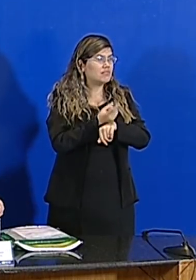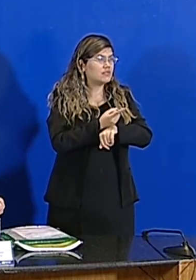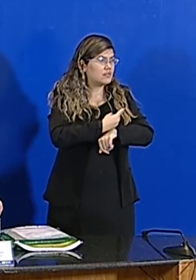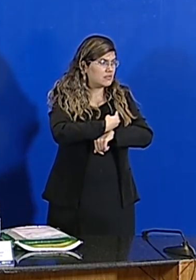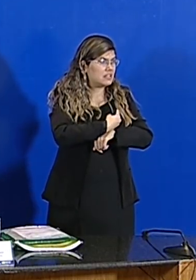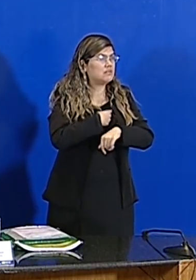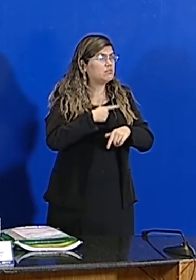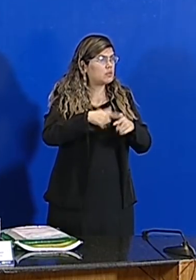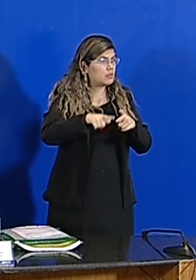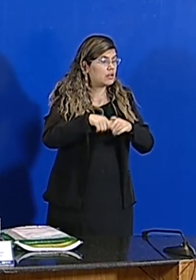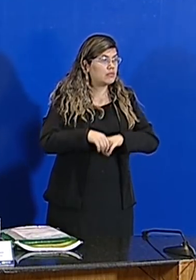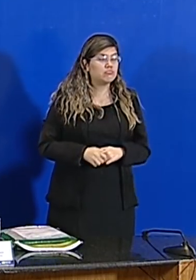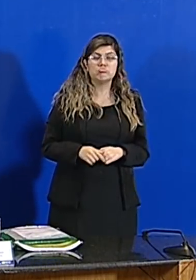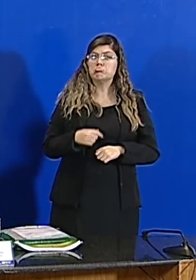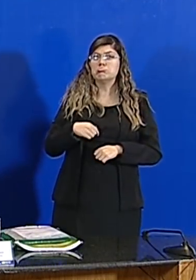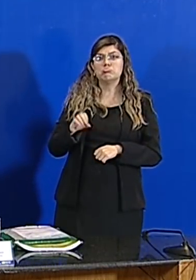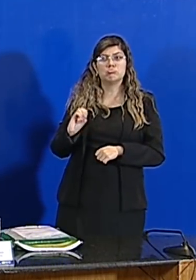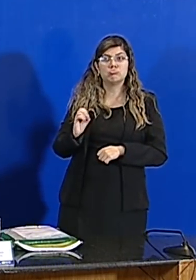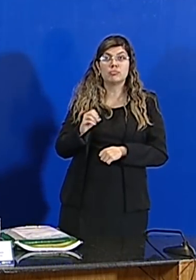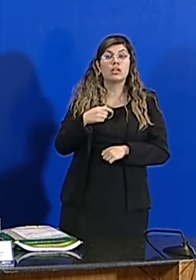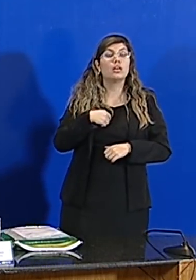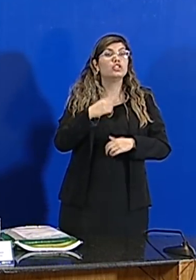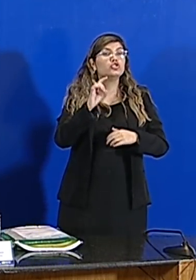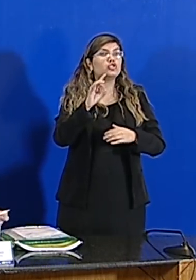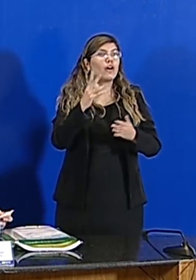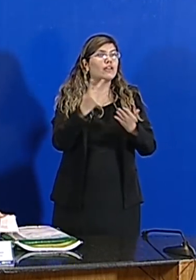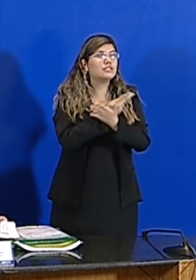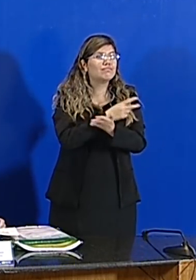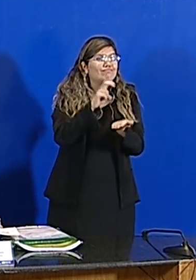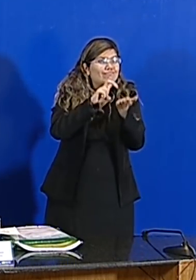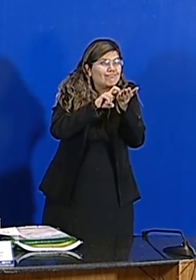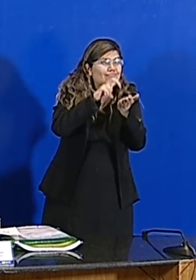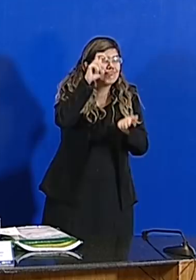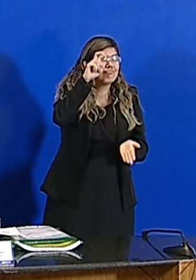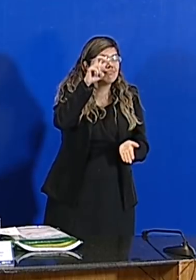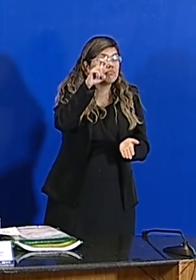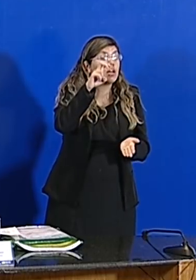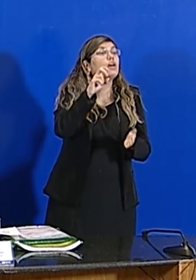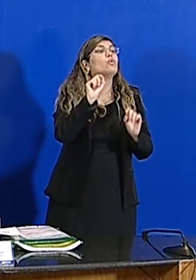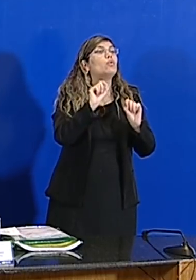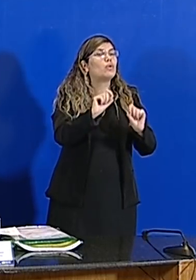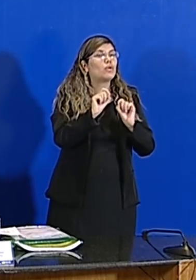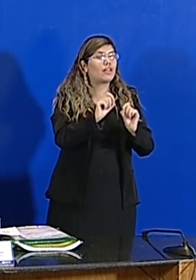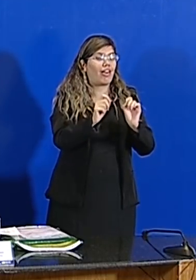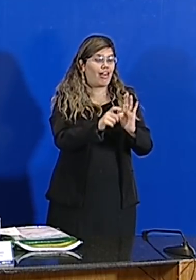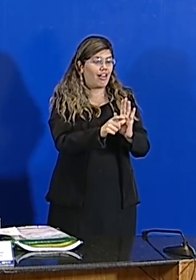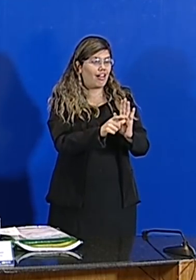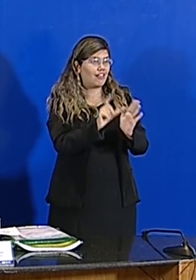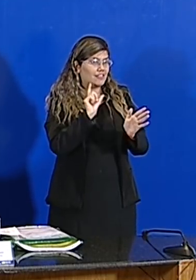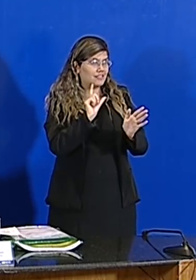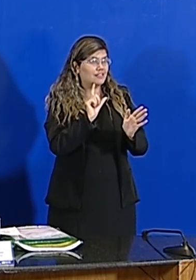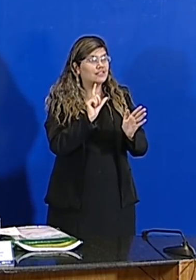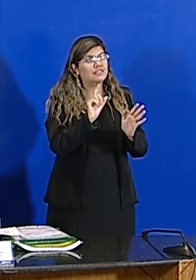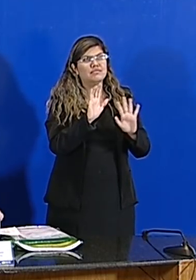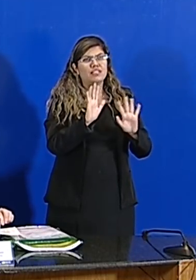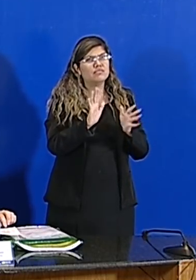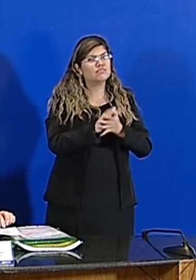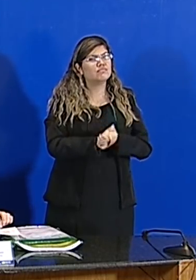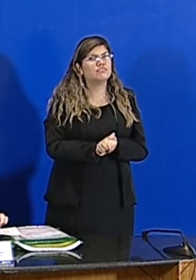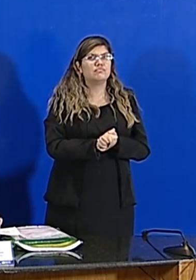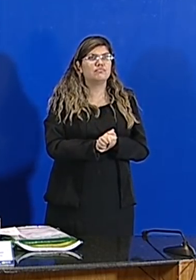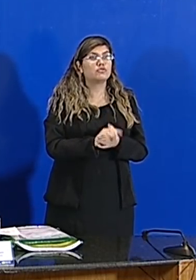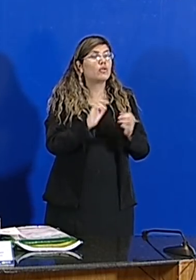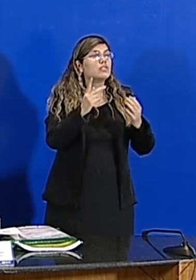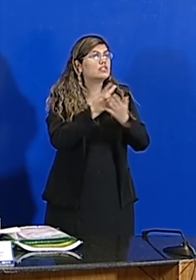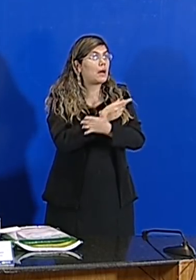deu problema nenhum, né? Foi nos celulares, e como foi de manhã cedo, e mesmo porque era para antecipar, né? Então, o pior que pode